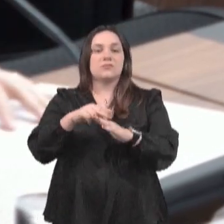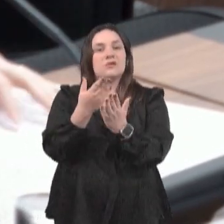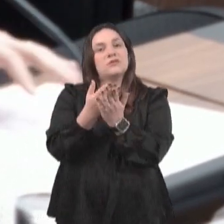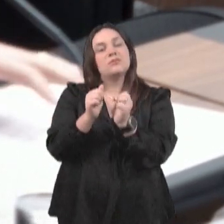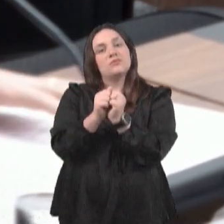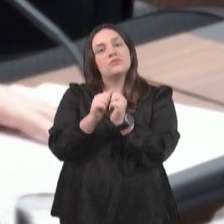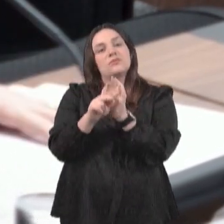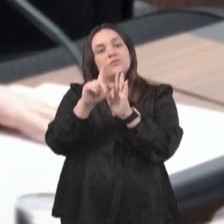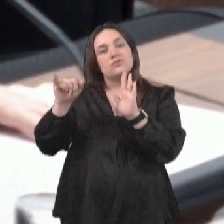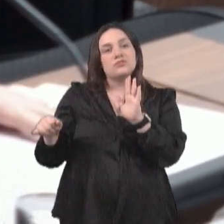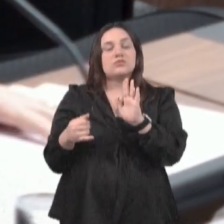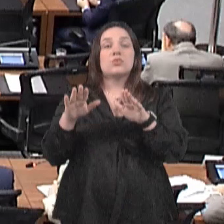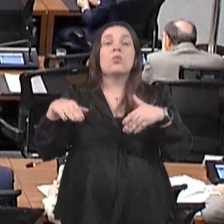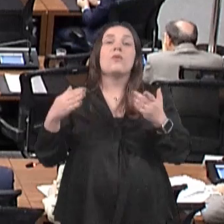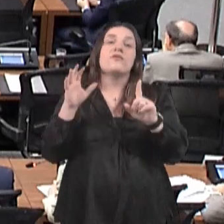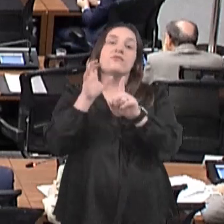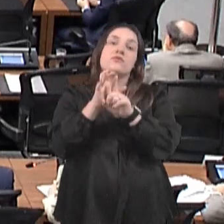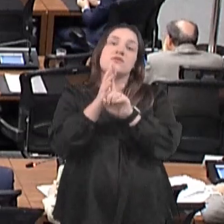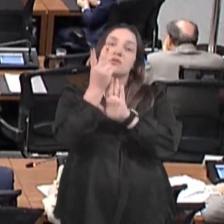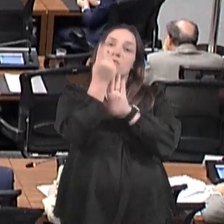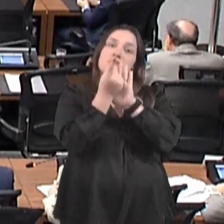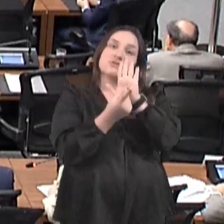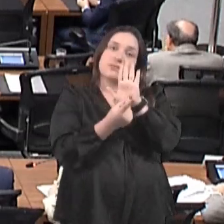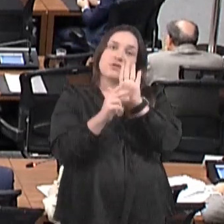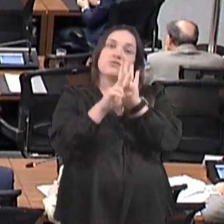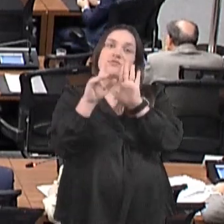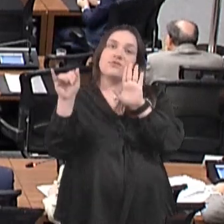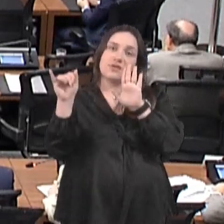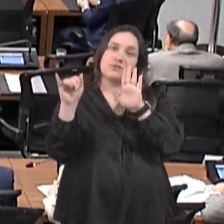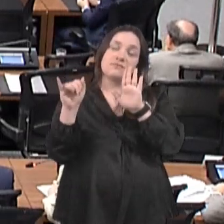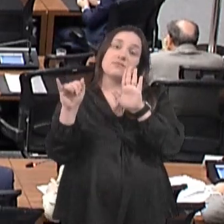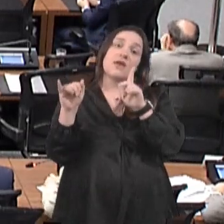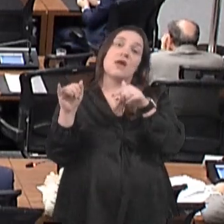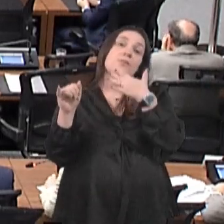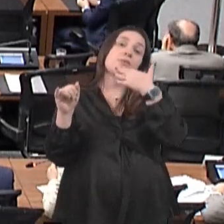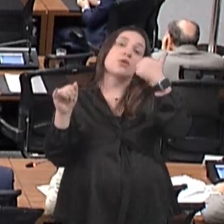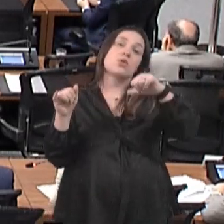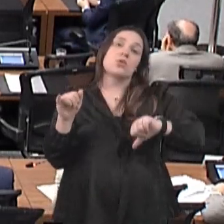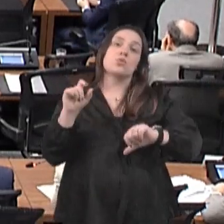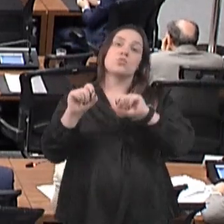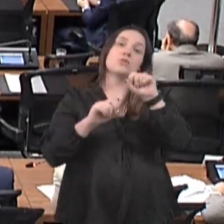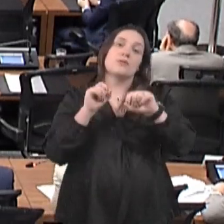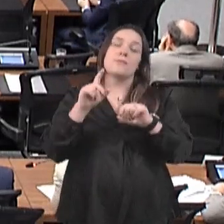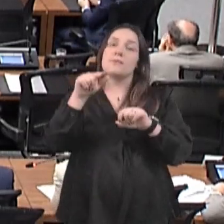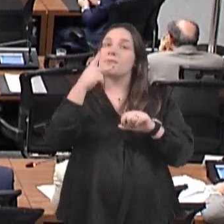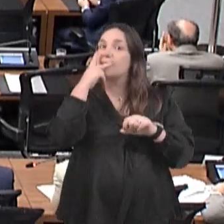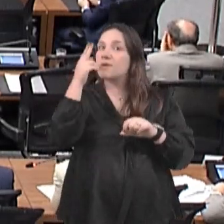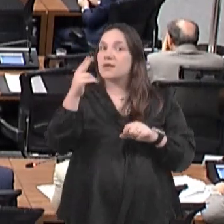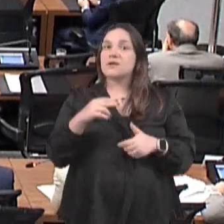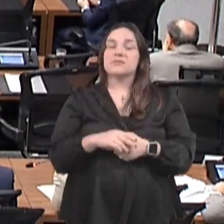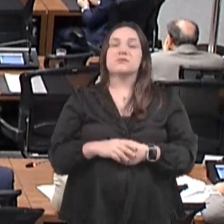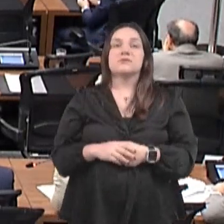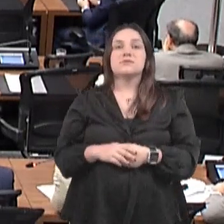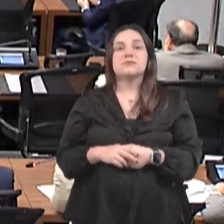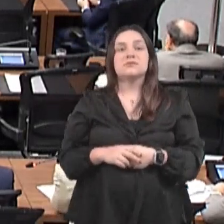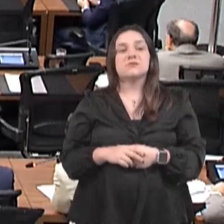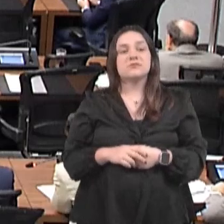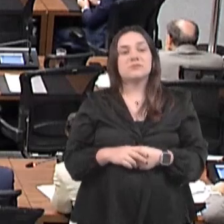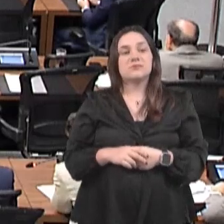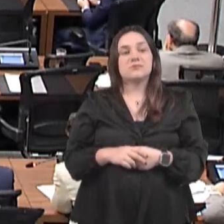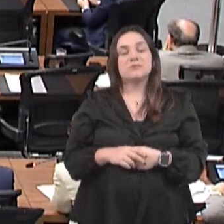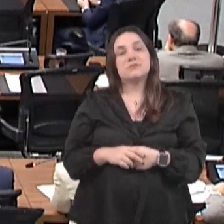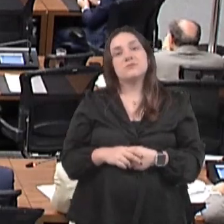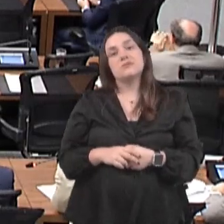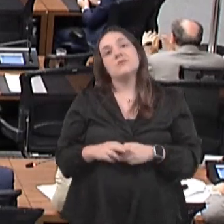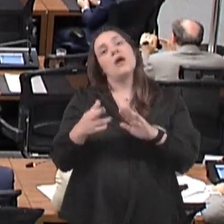a estimativa de impacto orçamentário e financeiro. E muito pior, me parece, senhor presidente, que essas disciplinas